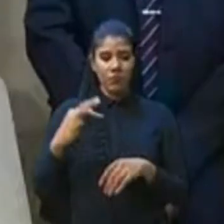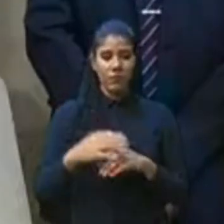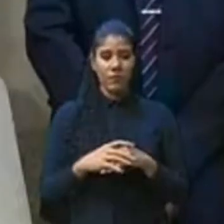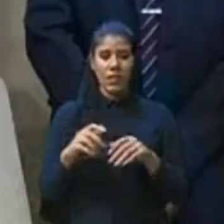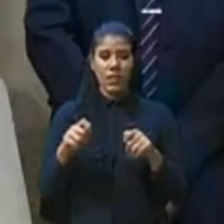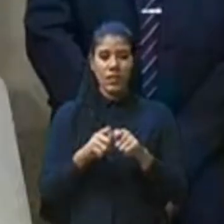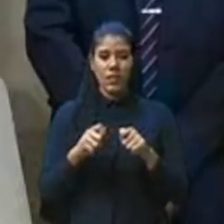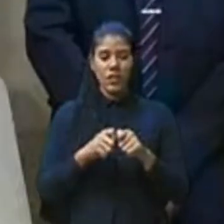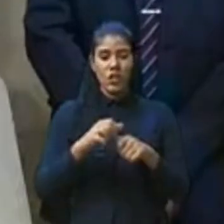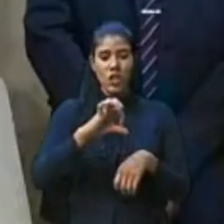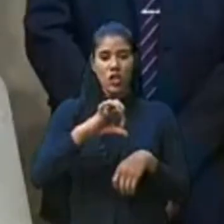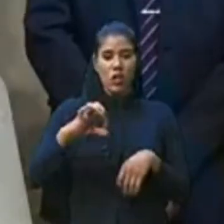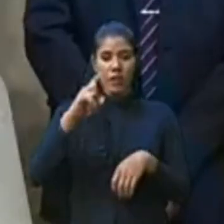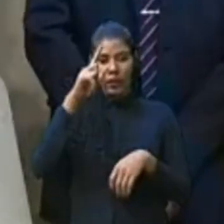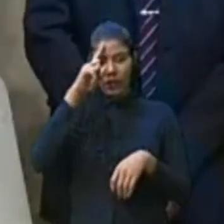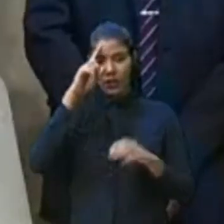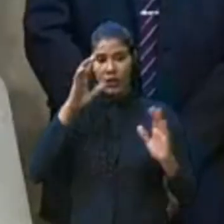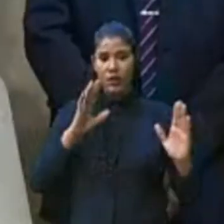em 90 dias